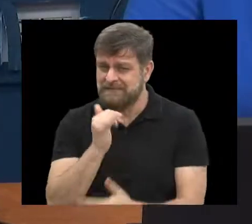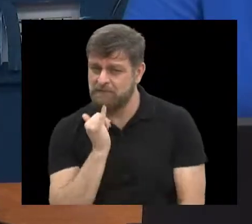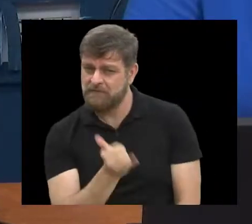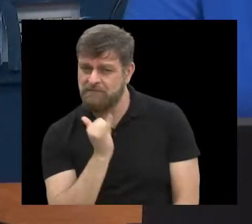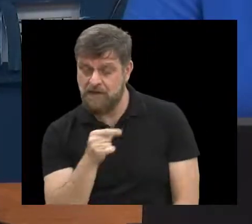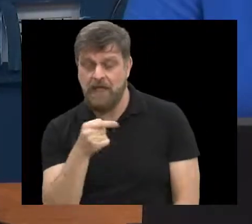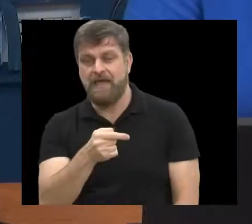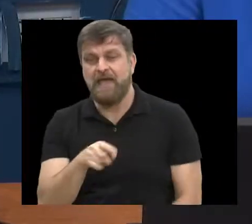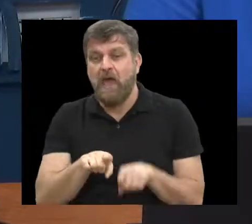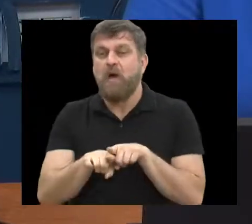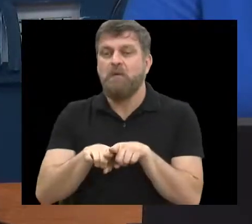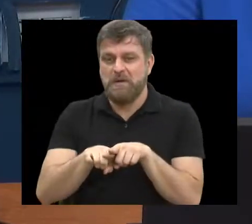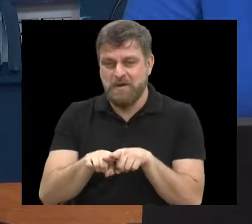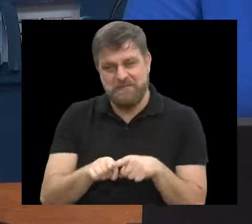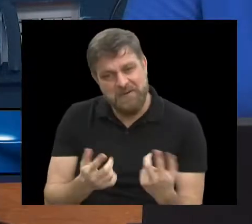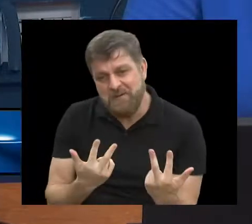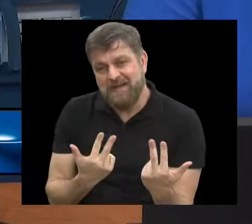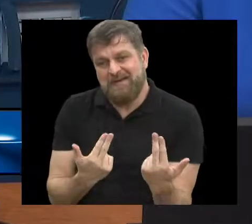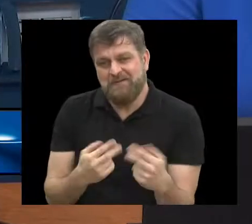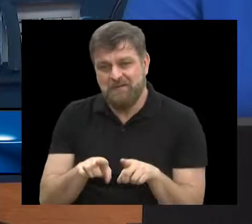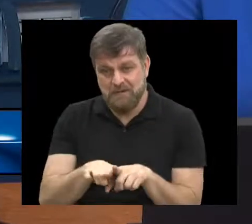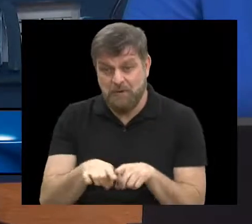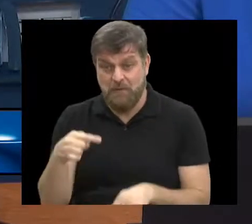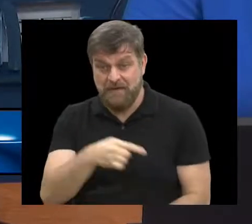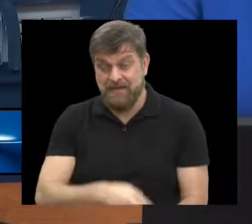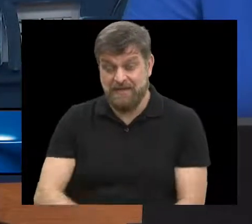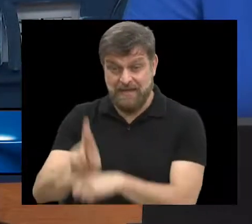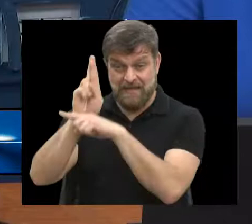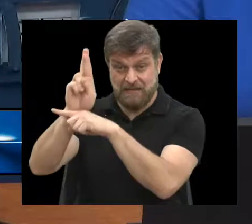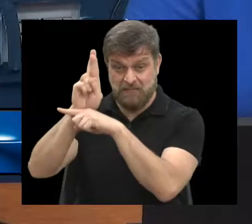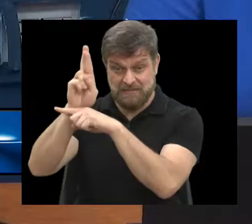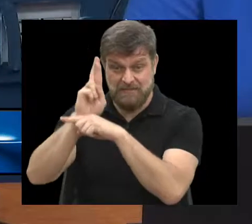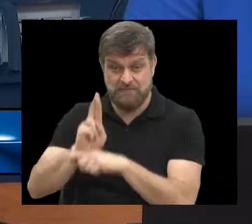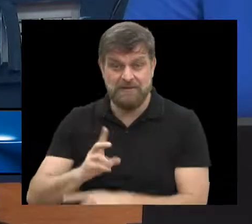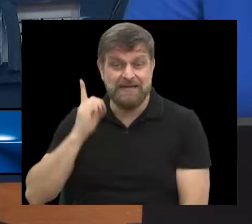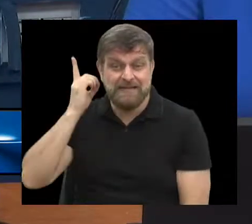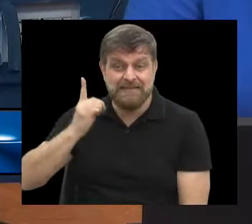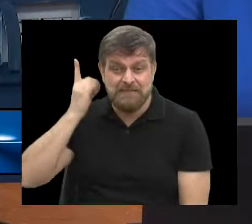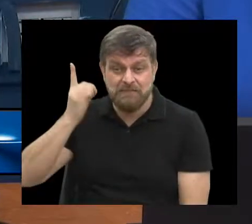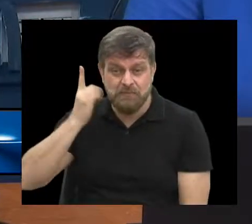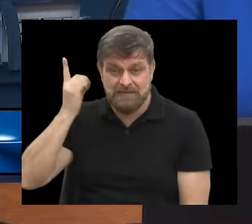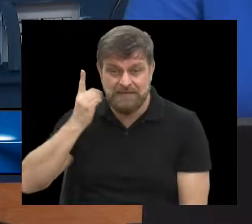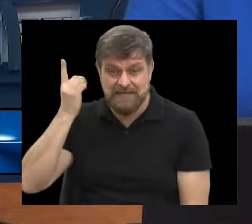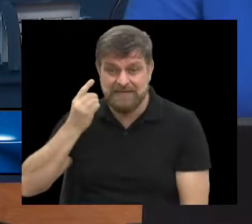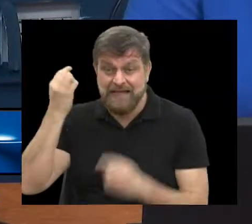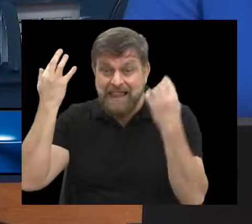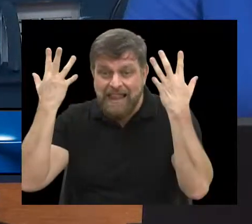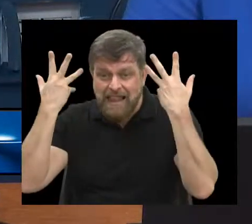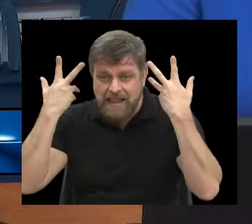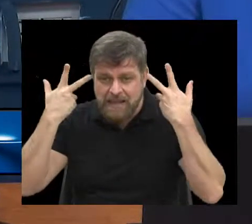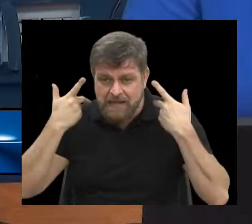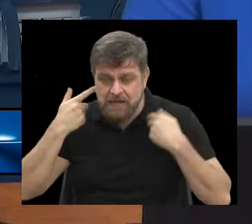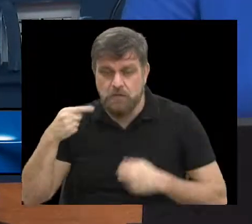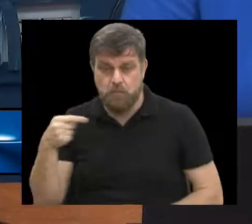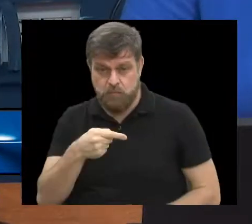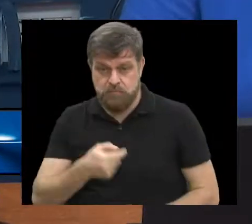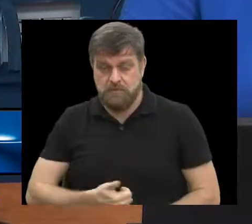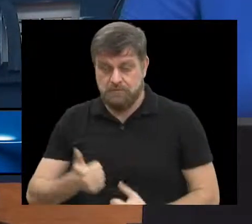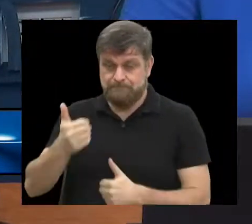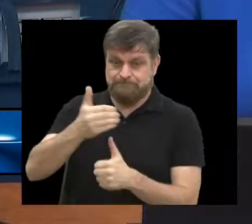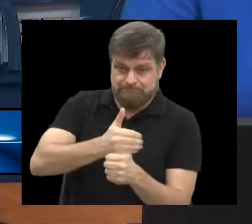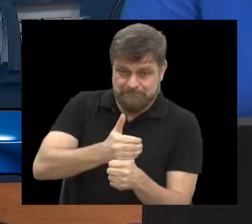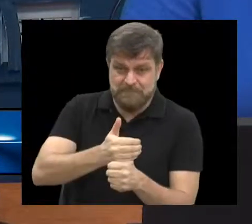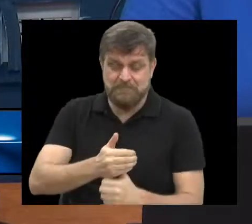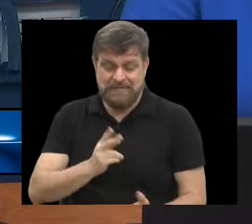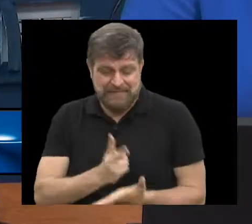comento que é o meu irmão, representando o gabinete da deputada Célia Leão, sempre presente conosco também. Leve um